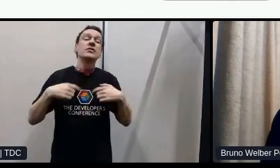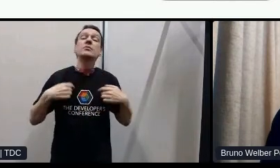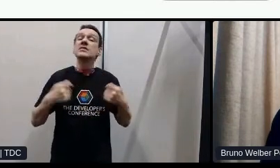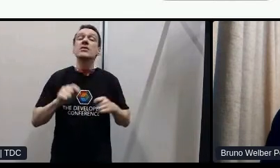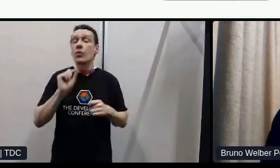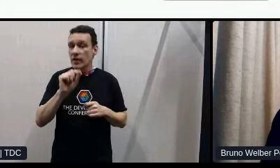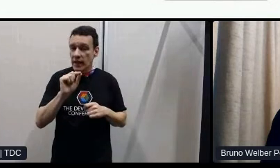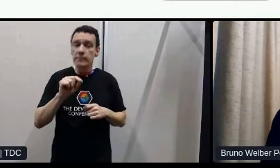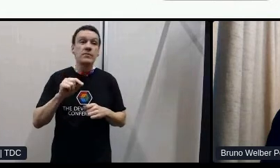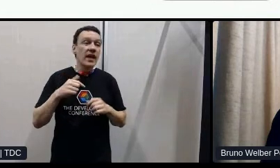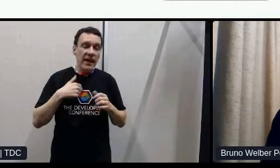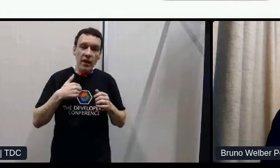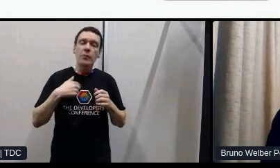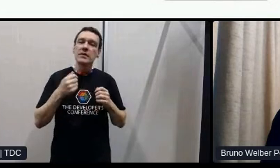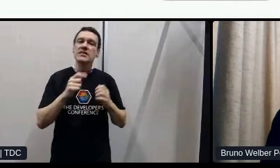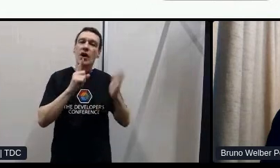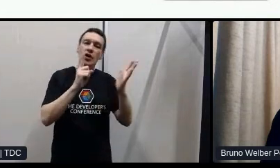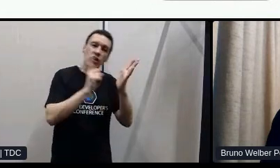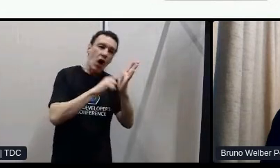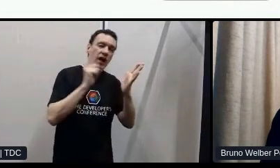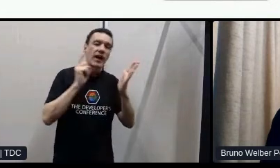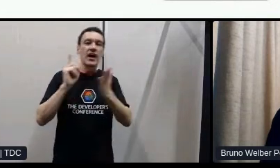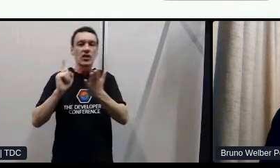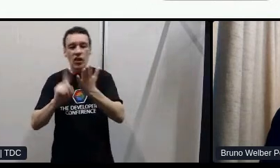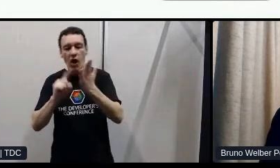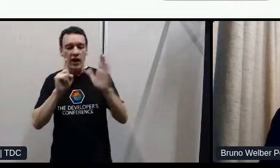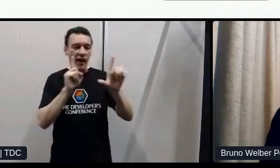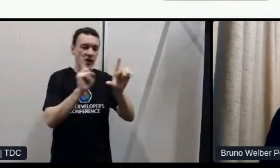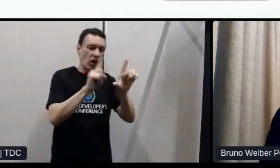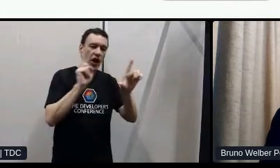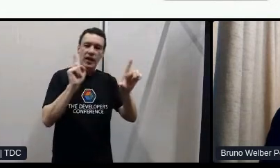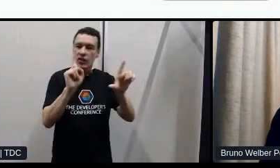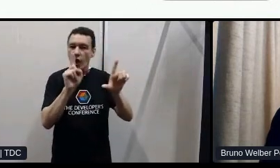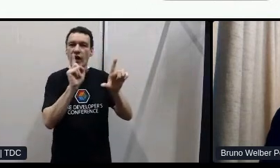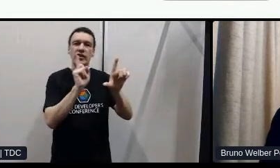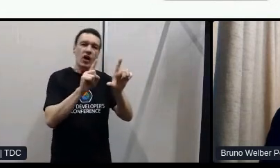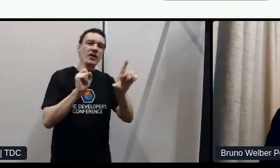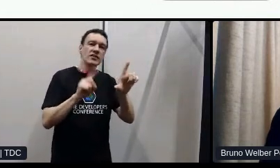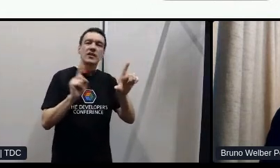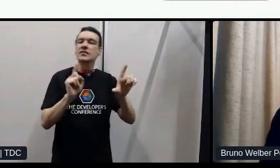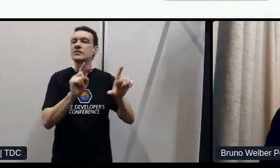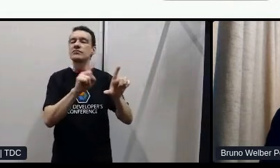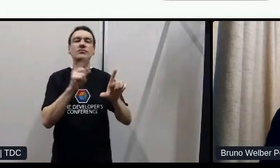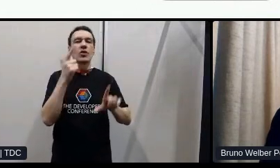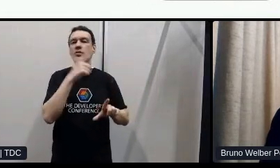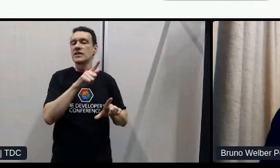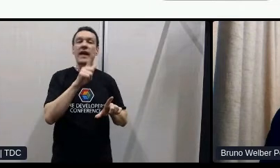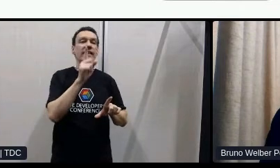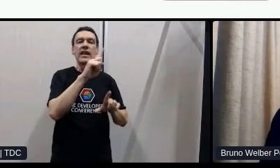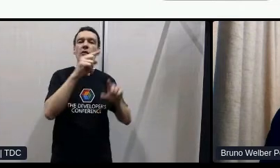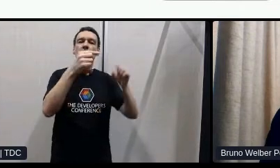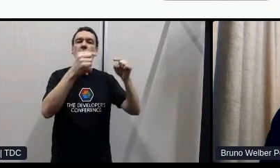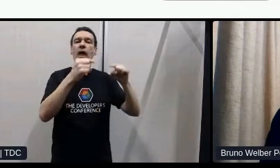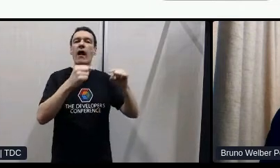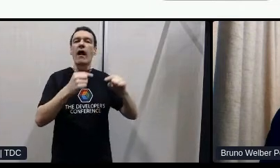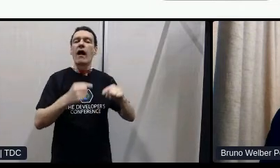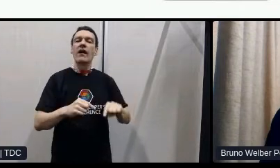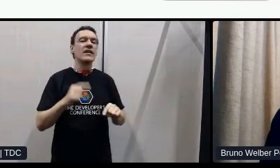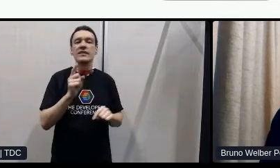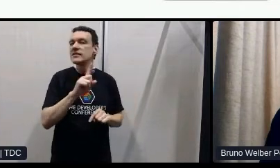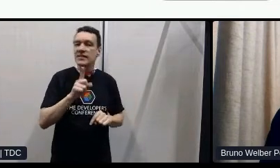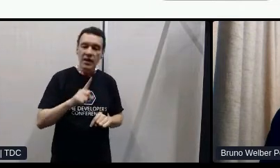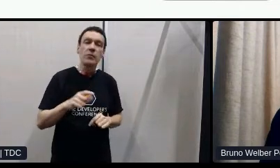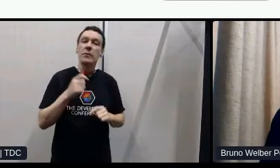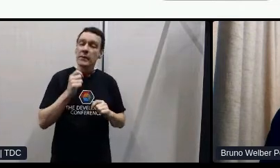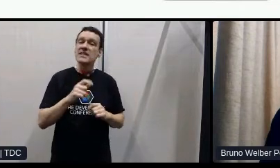por acaso tocar naquele ponto da tela. Ele não faz essa navegação linear de item por item da tela. Ele tem que tocar